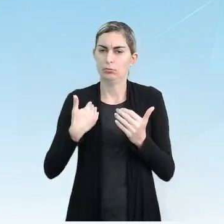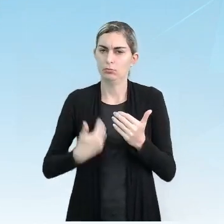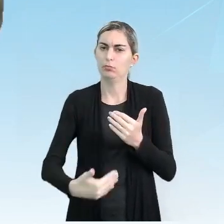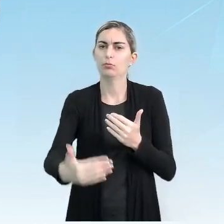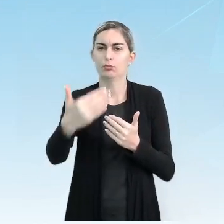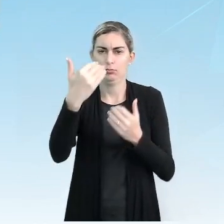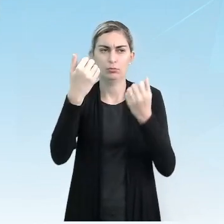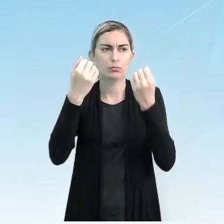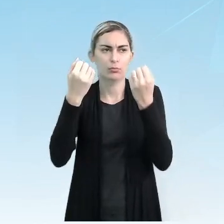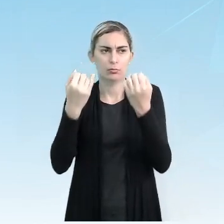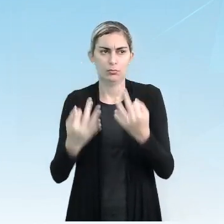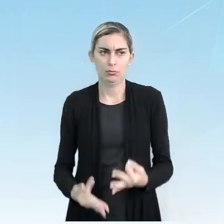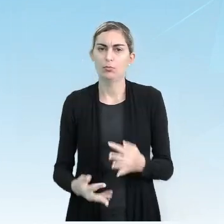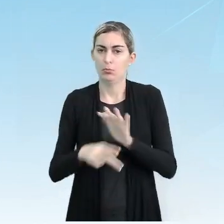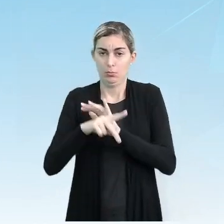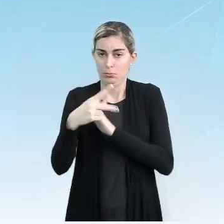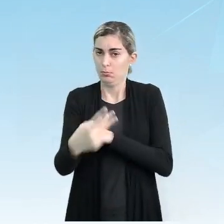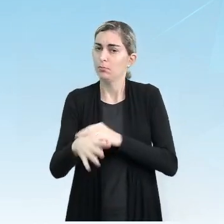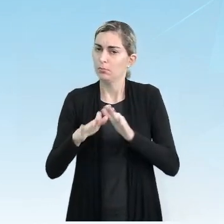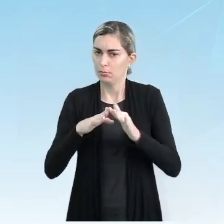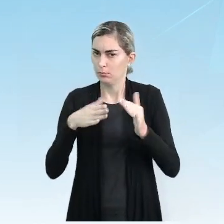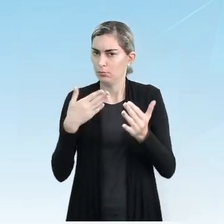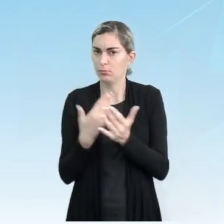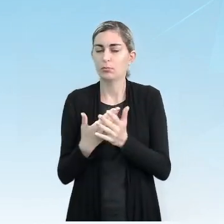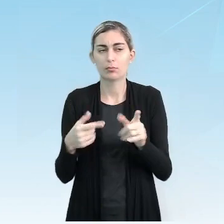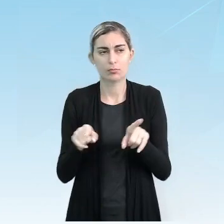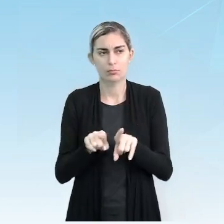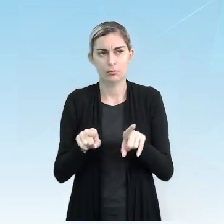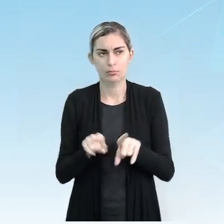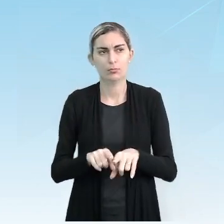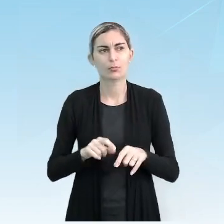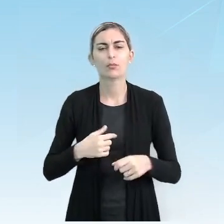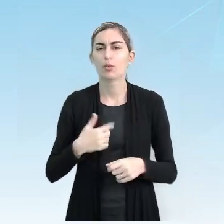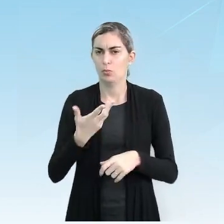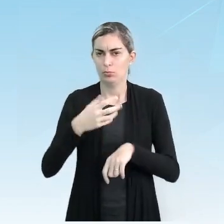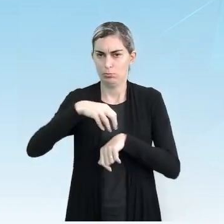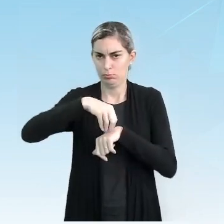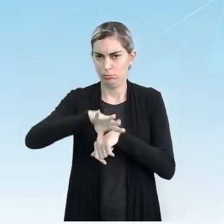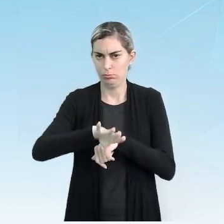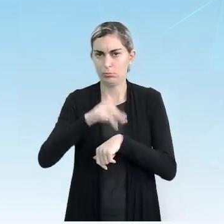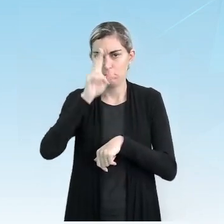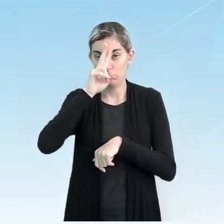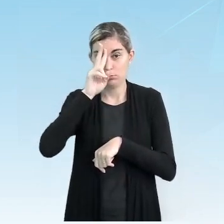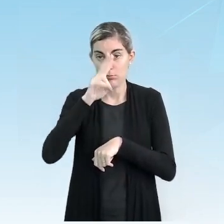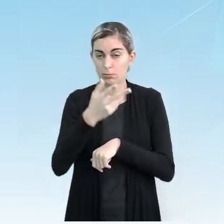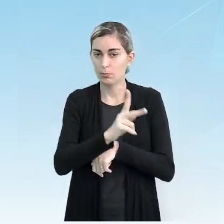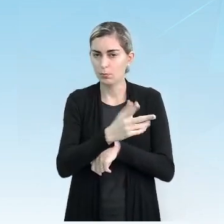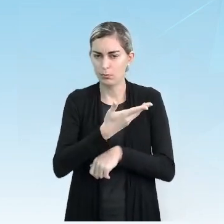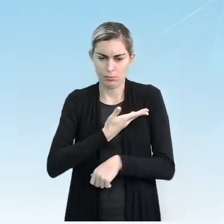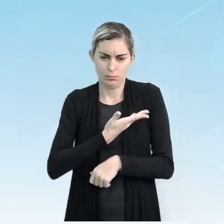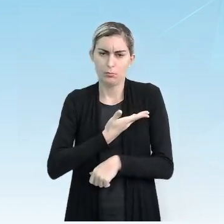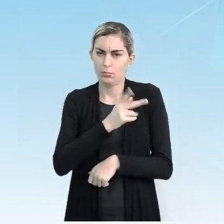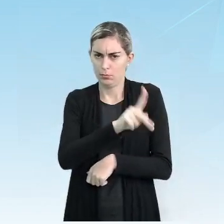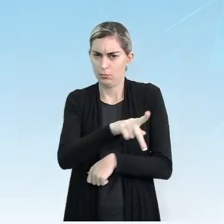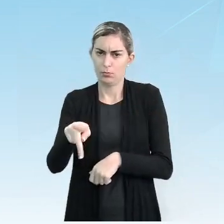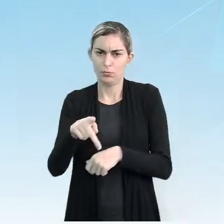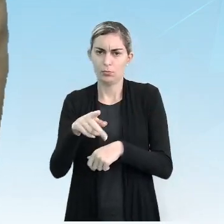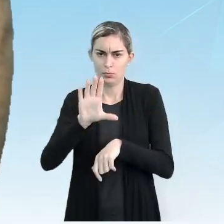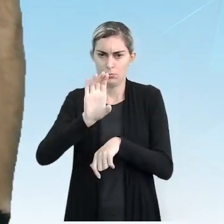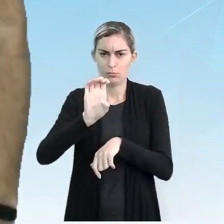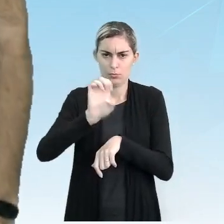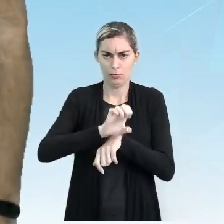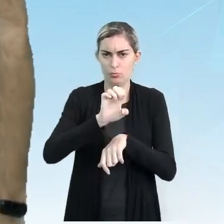que funciona dentro da própria escola também, professor. Eu gostaria de salientar, lembrar aos nossos colegas professores do estado, do cais